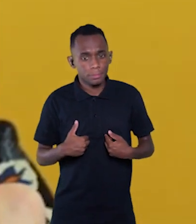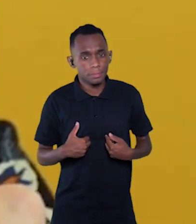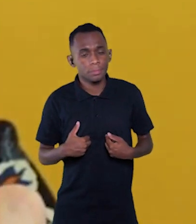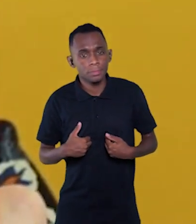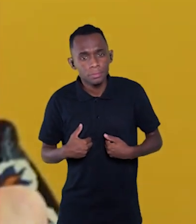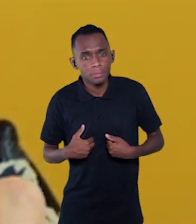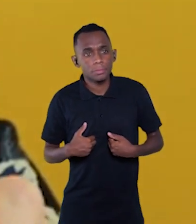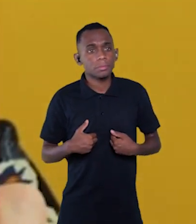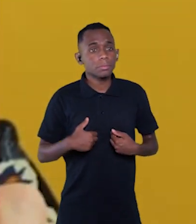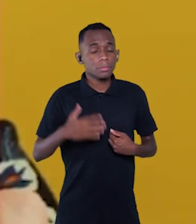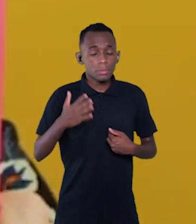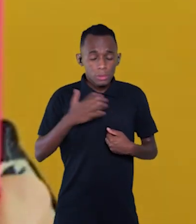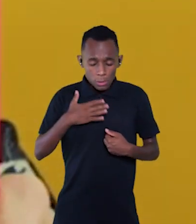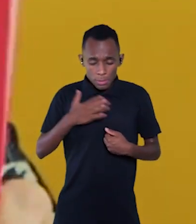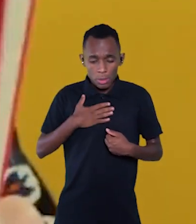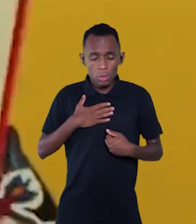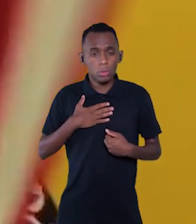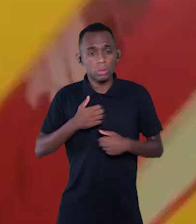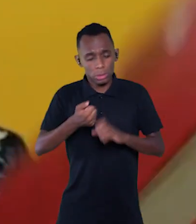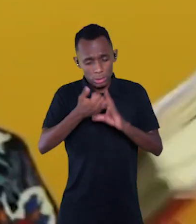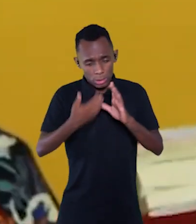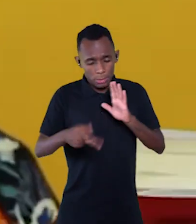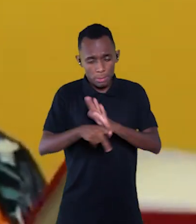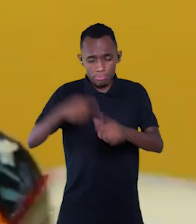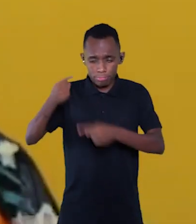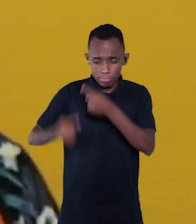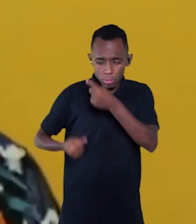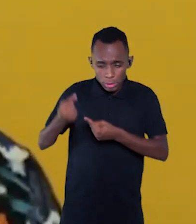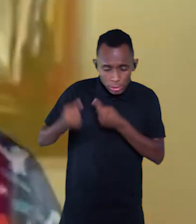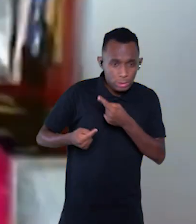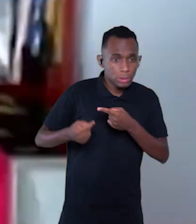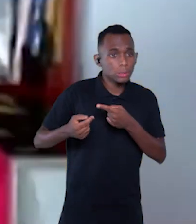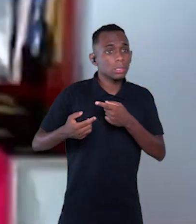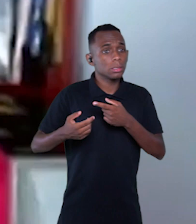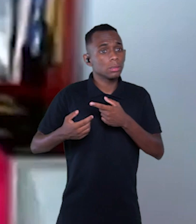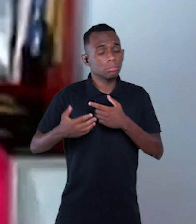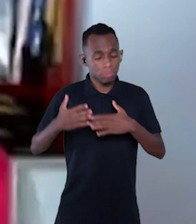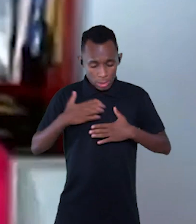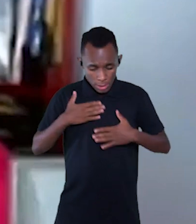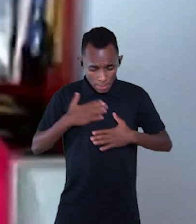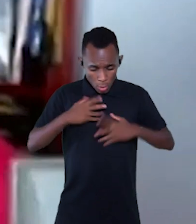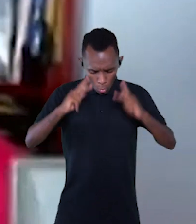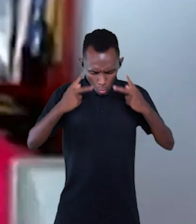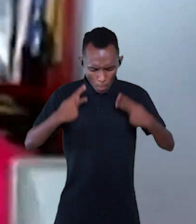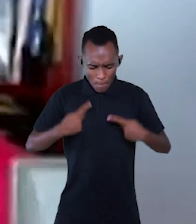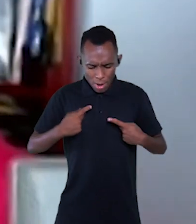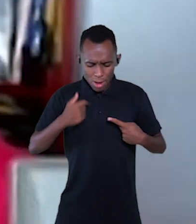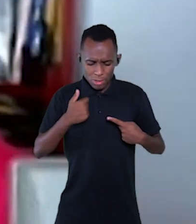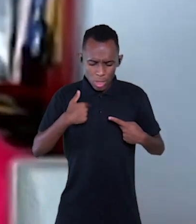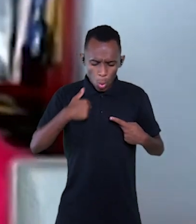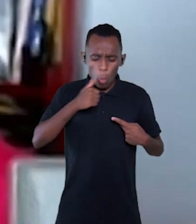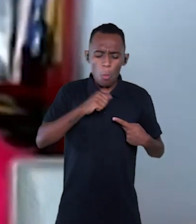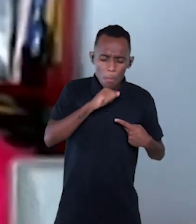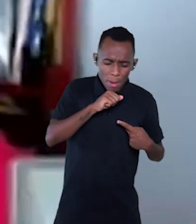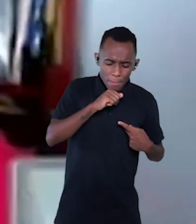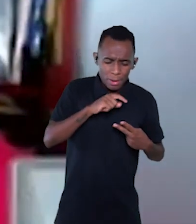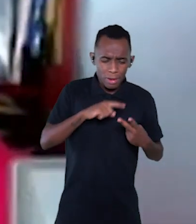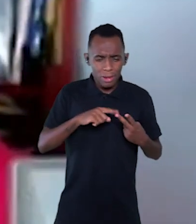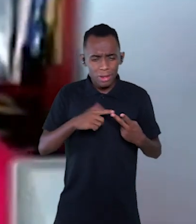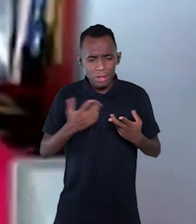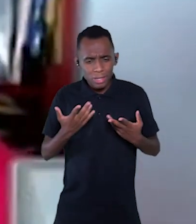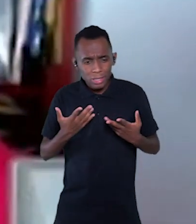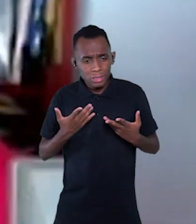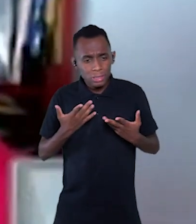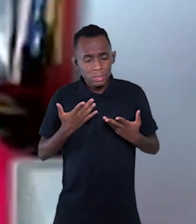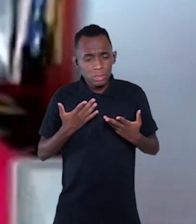para meu ser político, né, para minha configuração como ser humano, como mãe, como